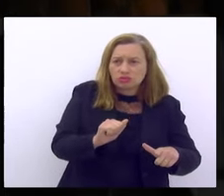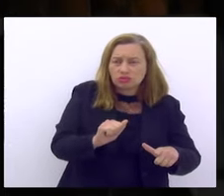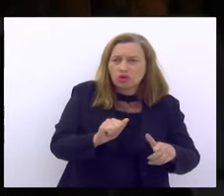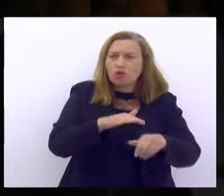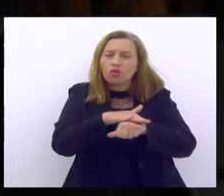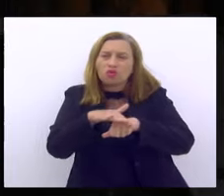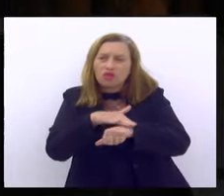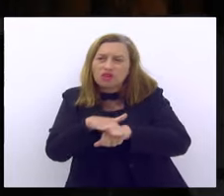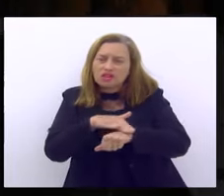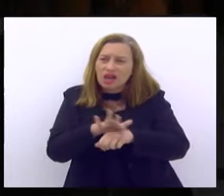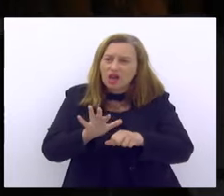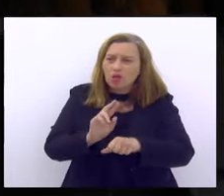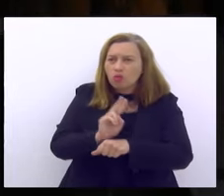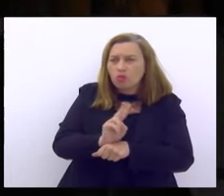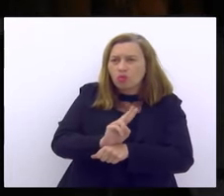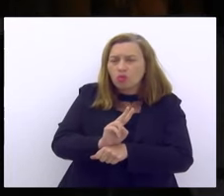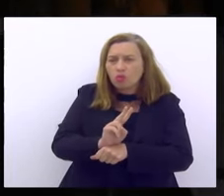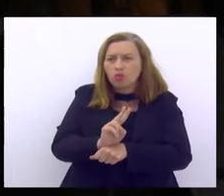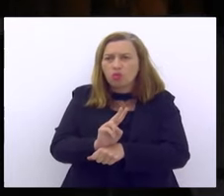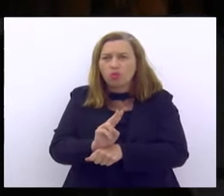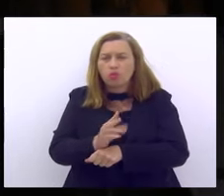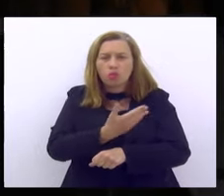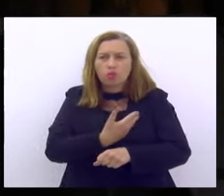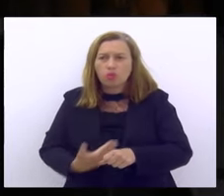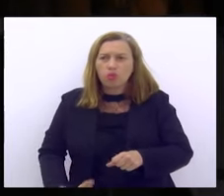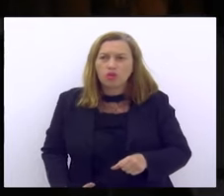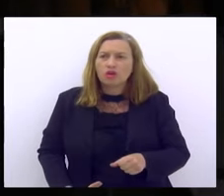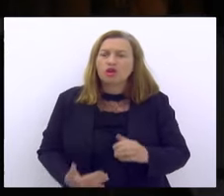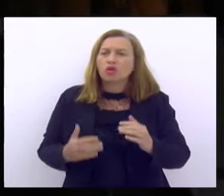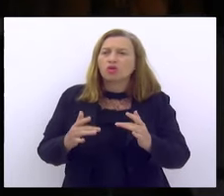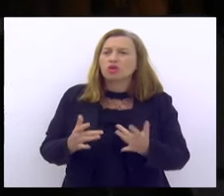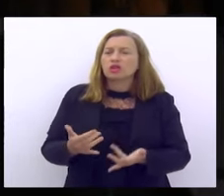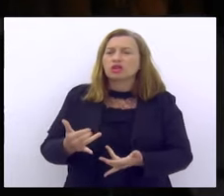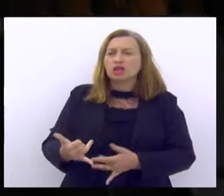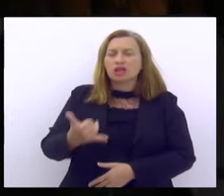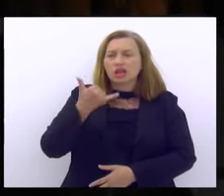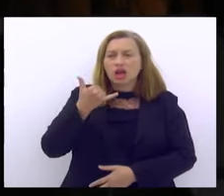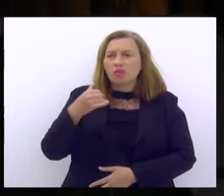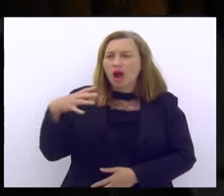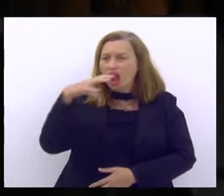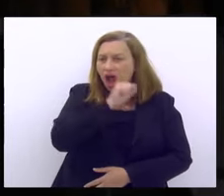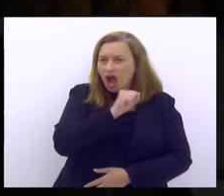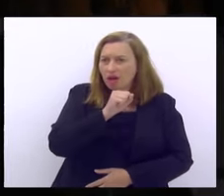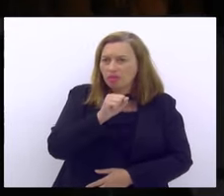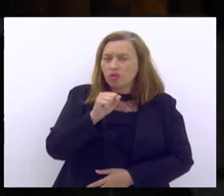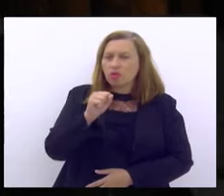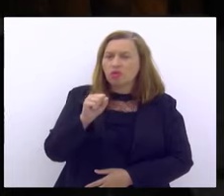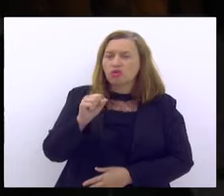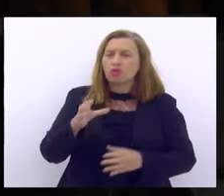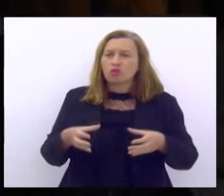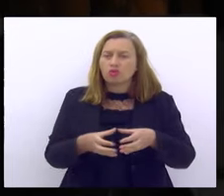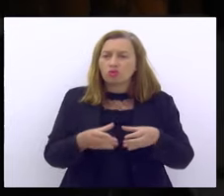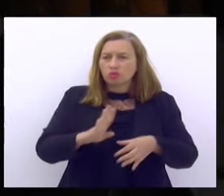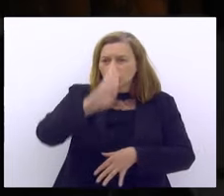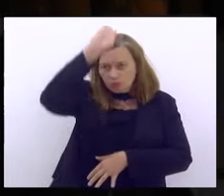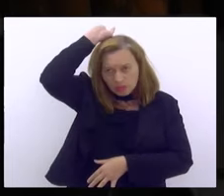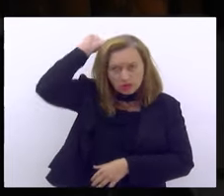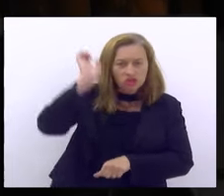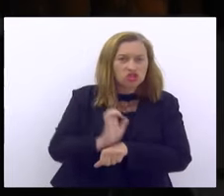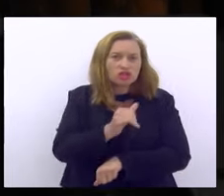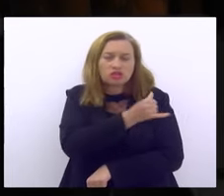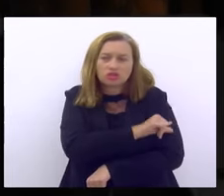conversar com os agentes de segurança, que fizemos contato imediatamente com o comandante do Corpo de Bombeiros Militar do Estado do Rio de Janeiro,